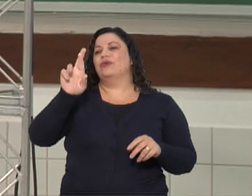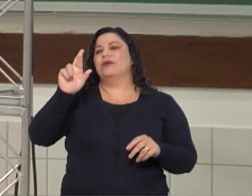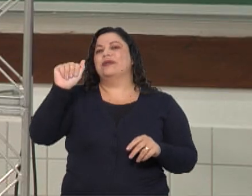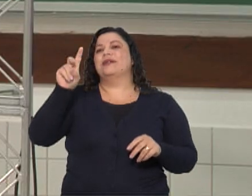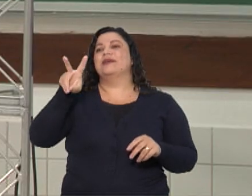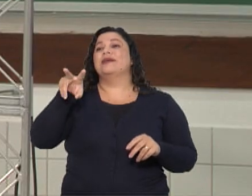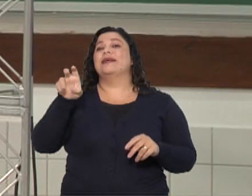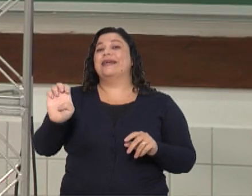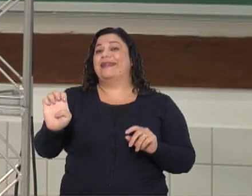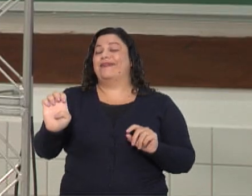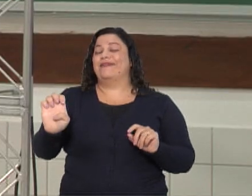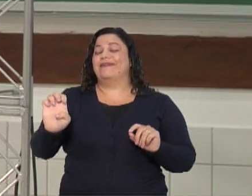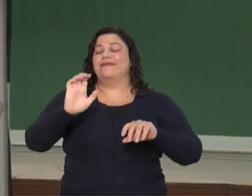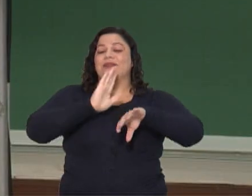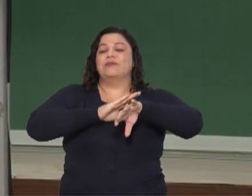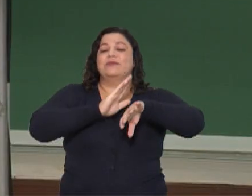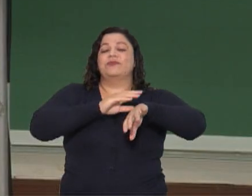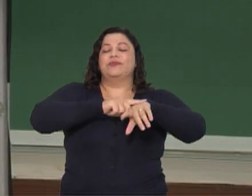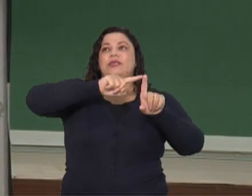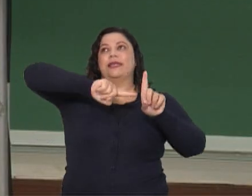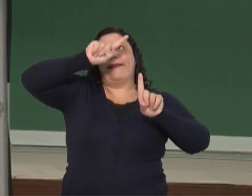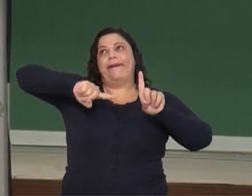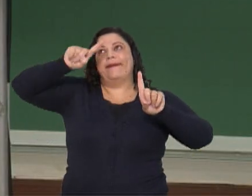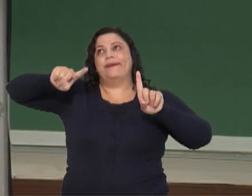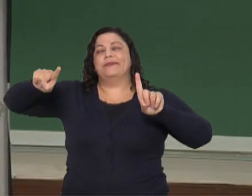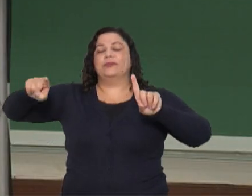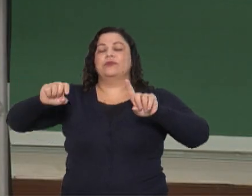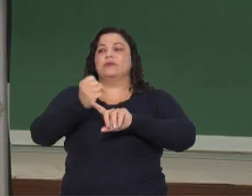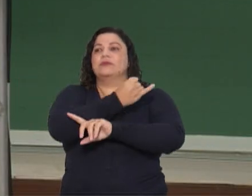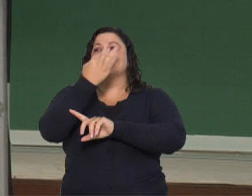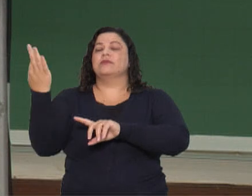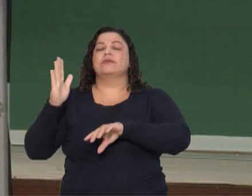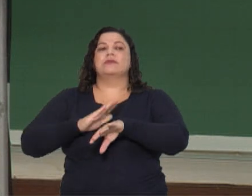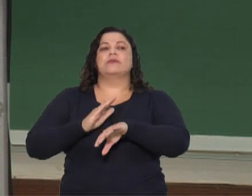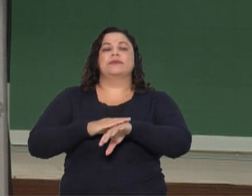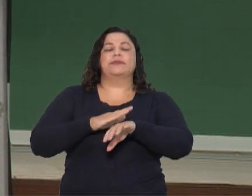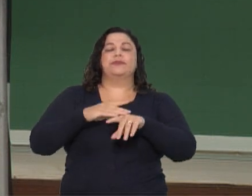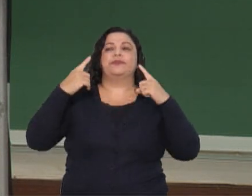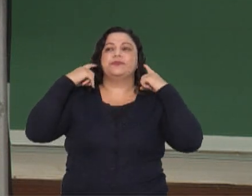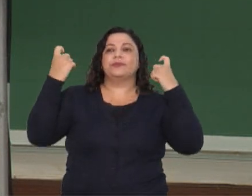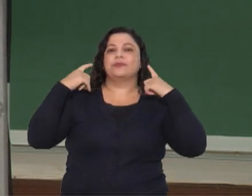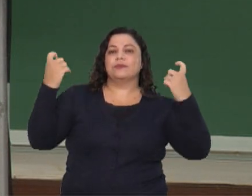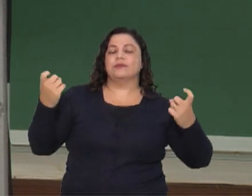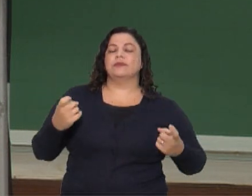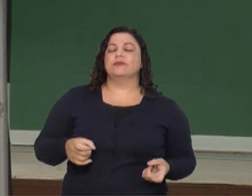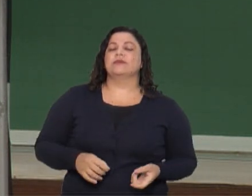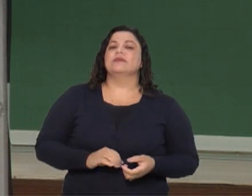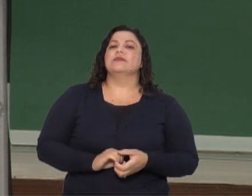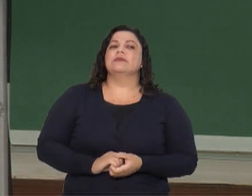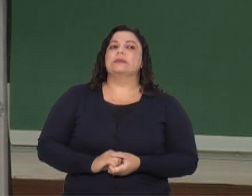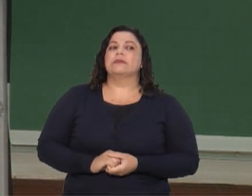com a duração sonora, tá? Então,